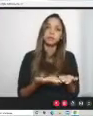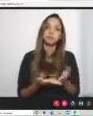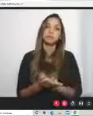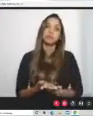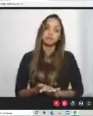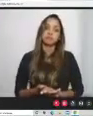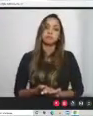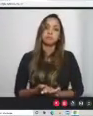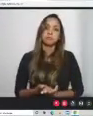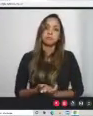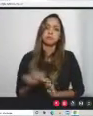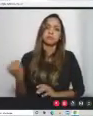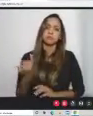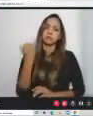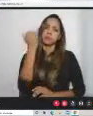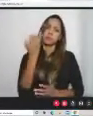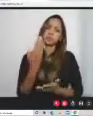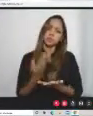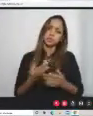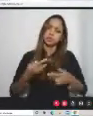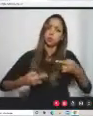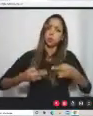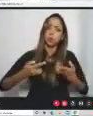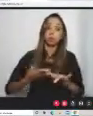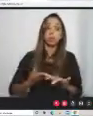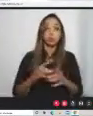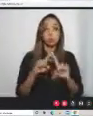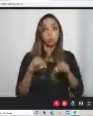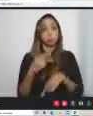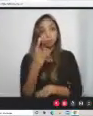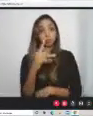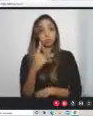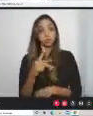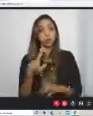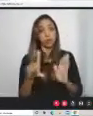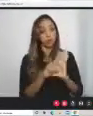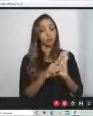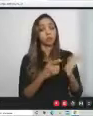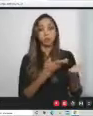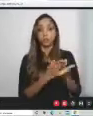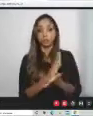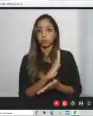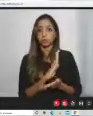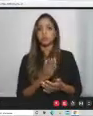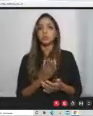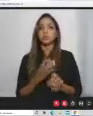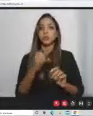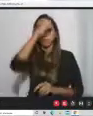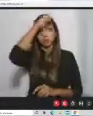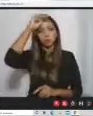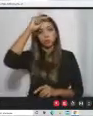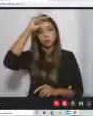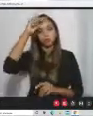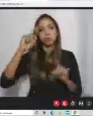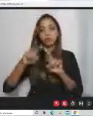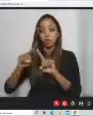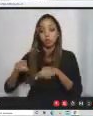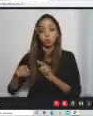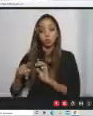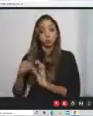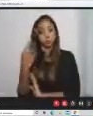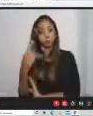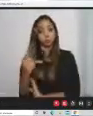É importante esse tipo de política, que o projeto de Vossa Excelência, que a lei, né, que foi sancionada pelo prefeito através de um projeto de Vossa Excelência, traz para